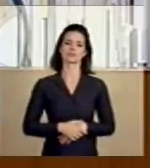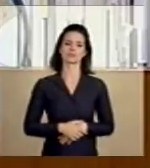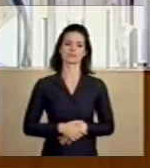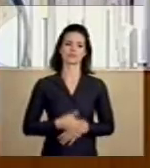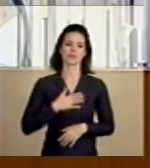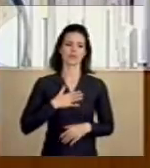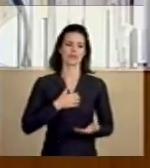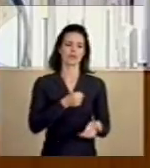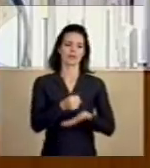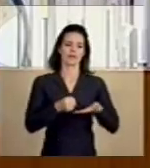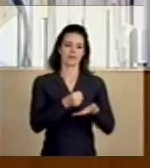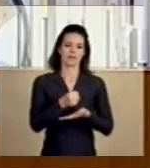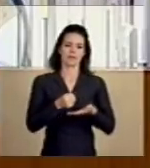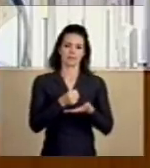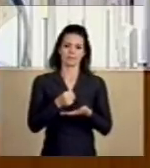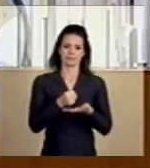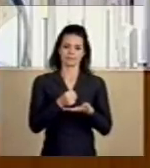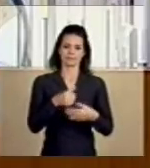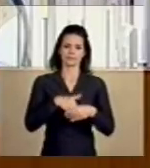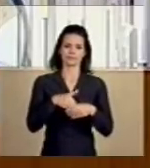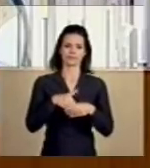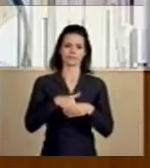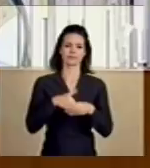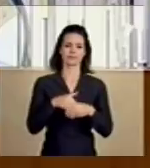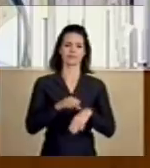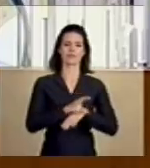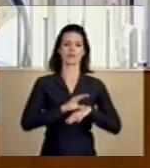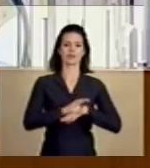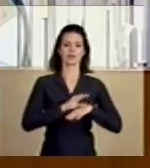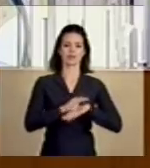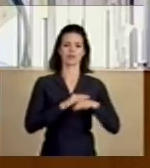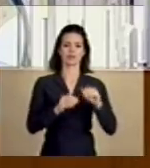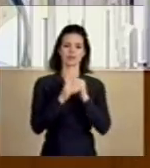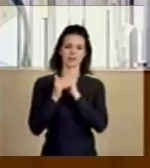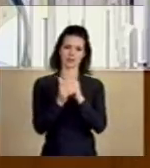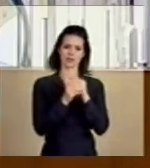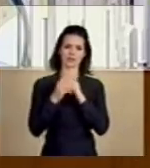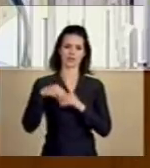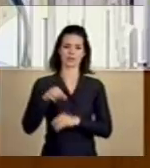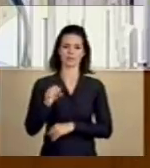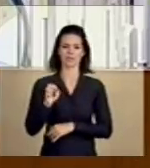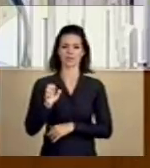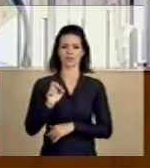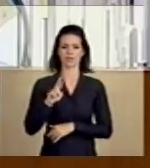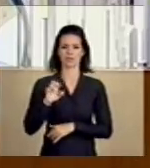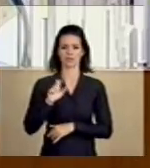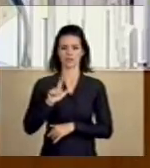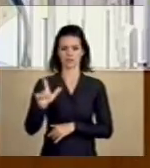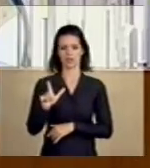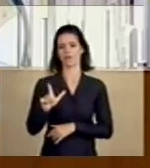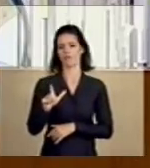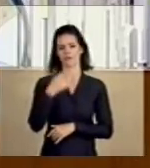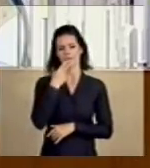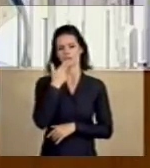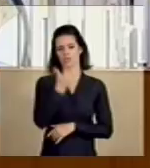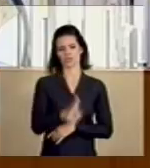meu voto nos princípios constitucionais da igualdade material, como aqui já foi dito, e por isso não vou repetir, também faria